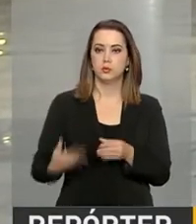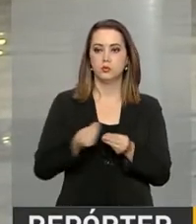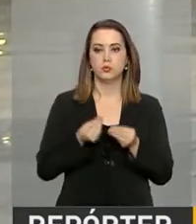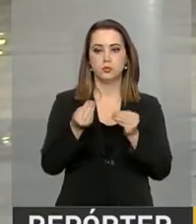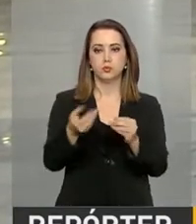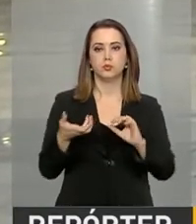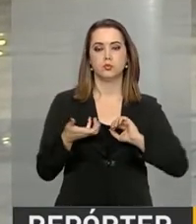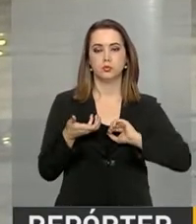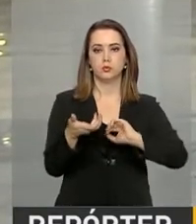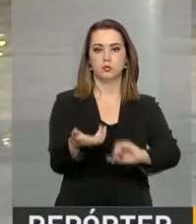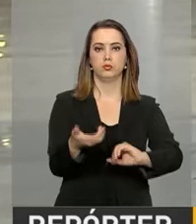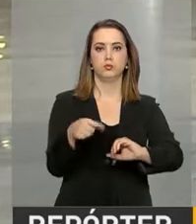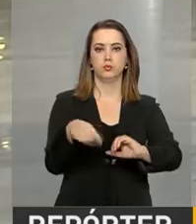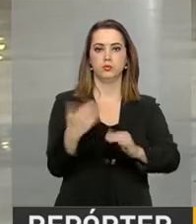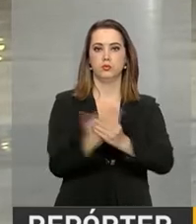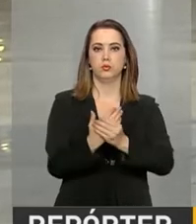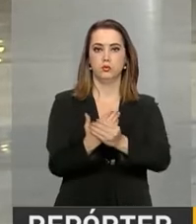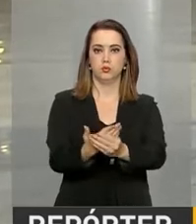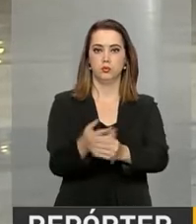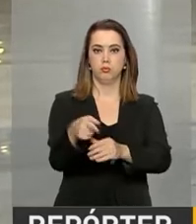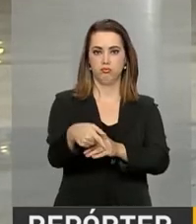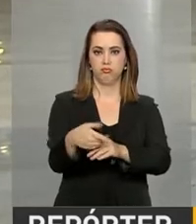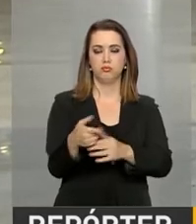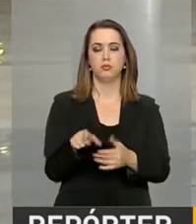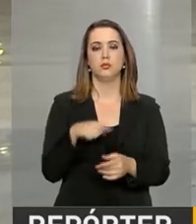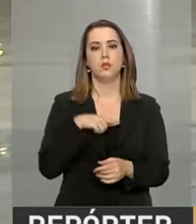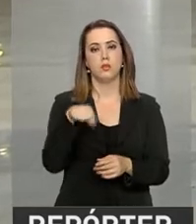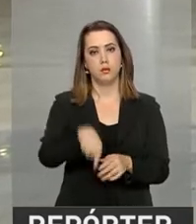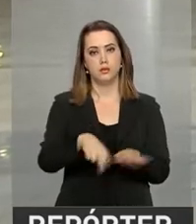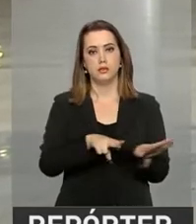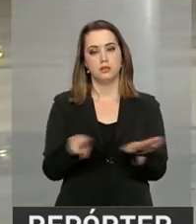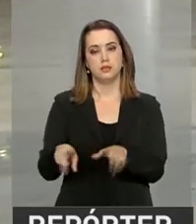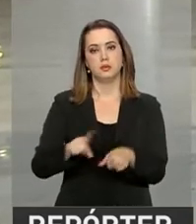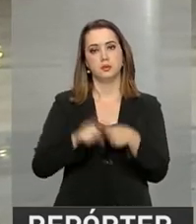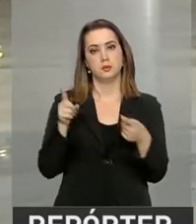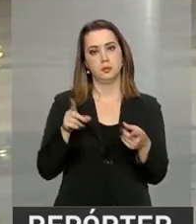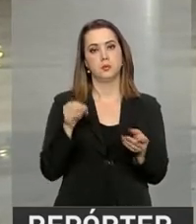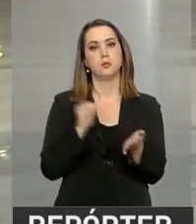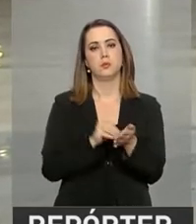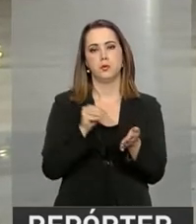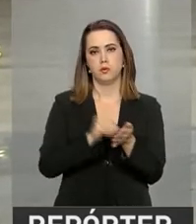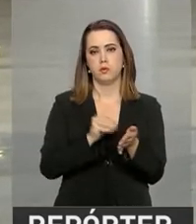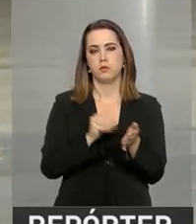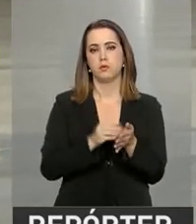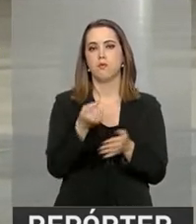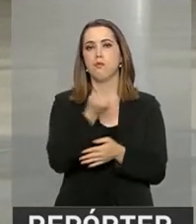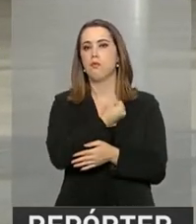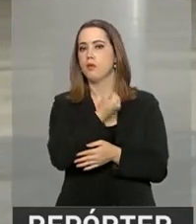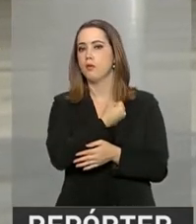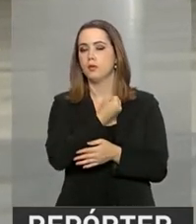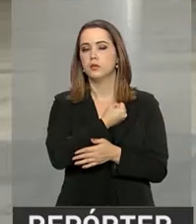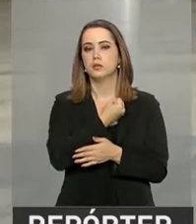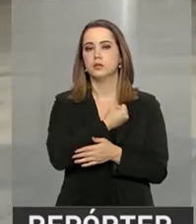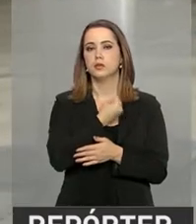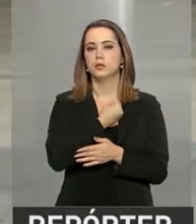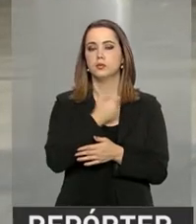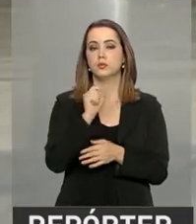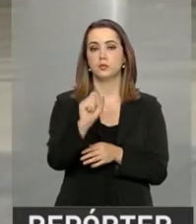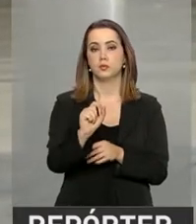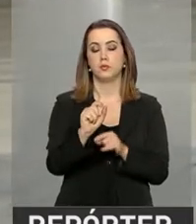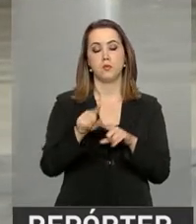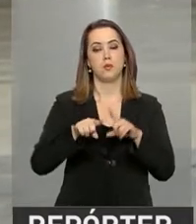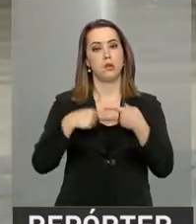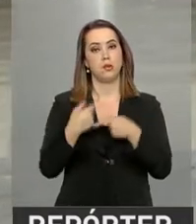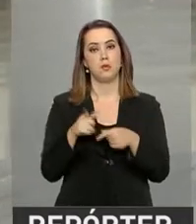de 2017 nesta semana mas como alguns números estão sendo ainda fechados caso isso não ocorra o